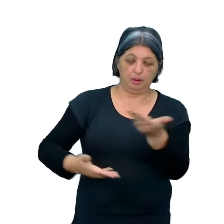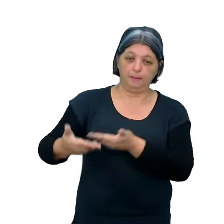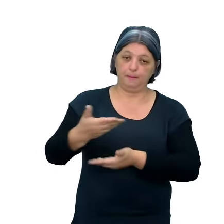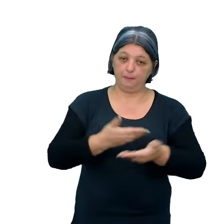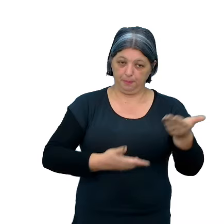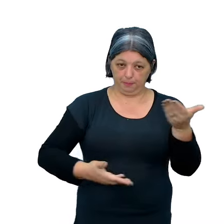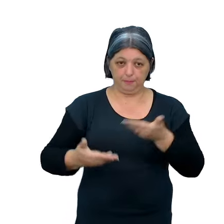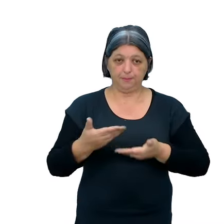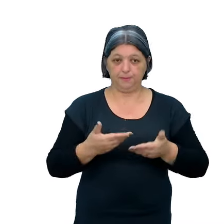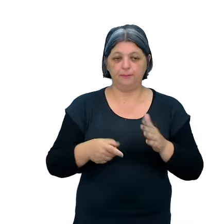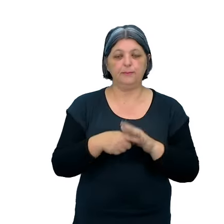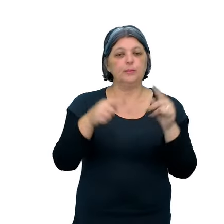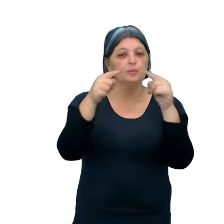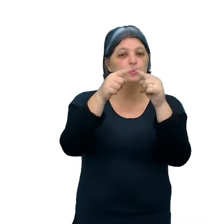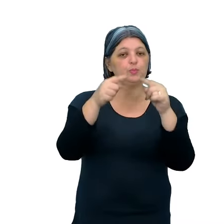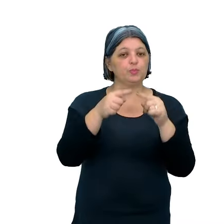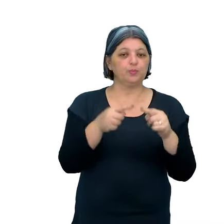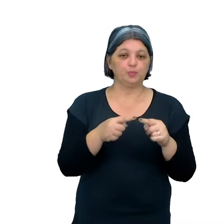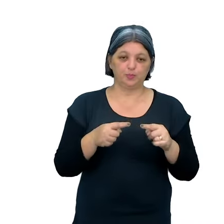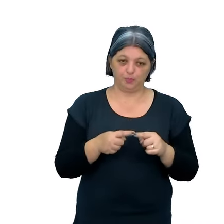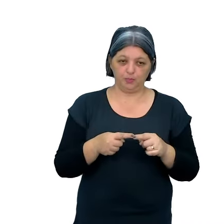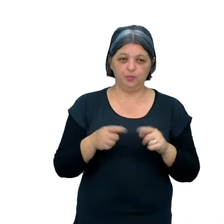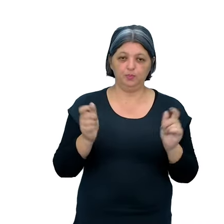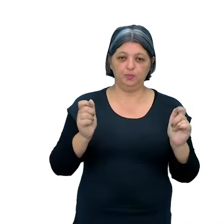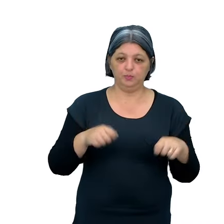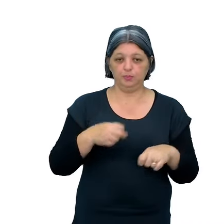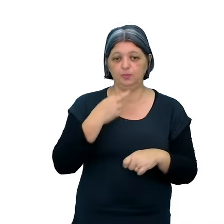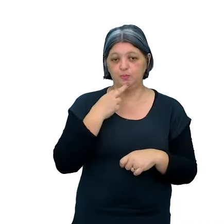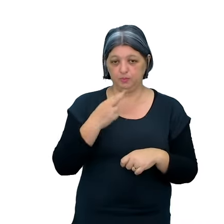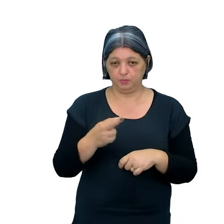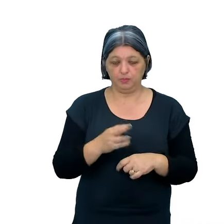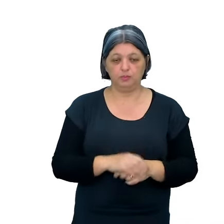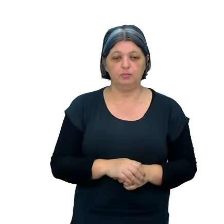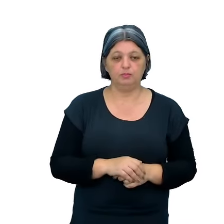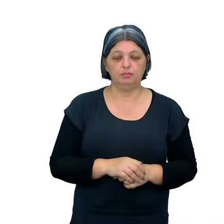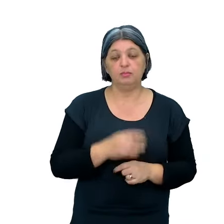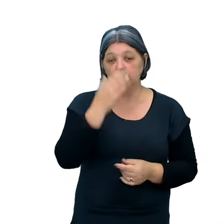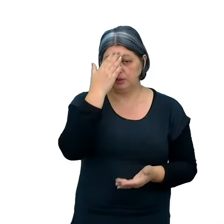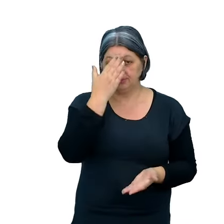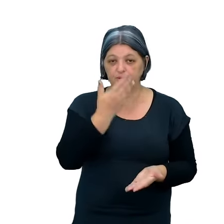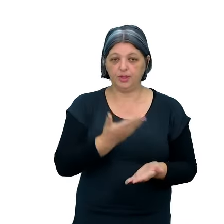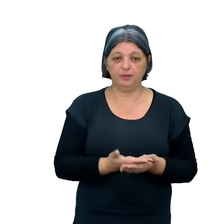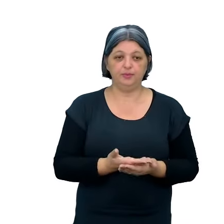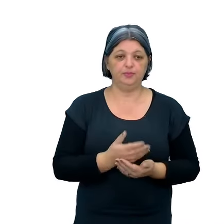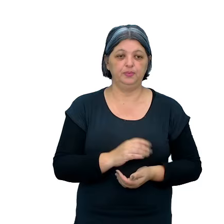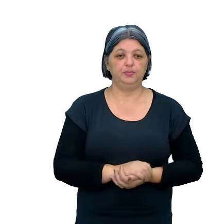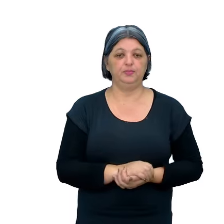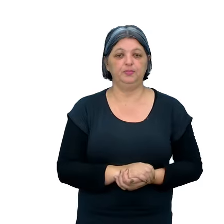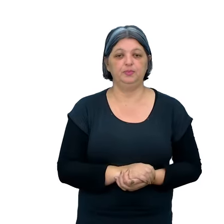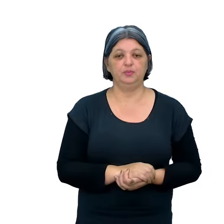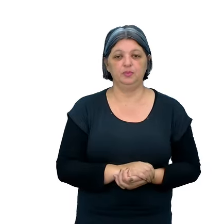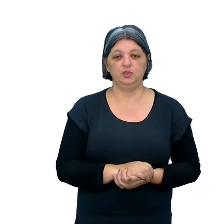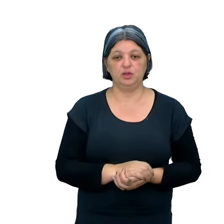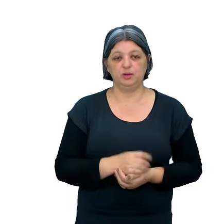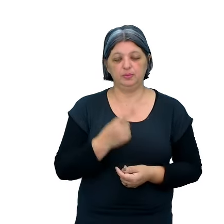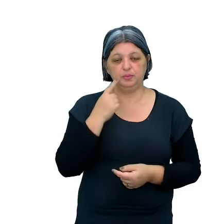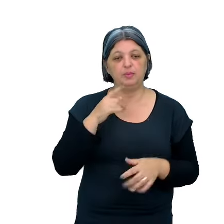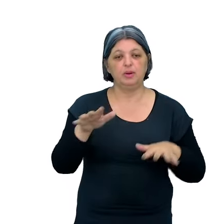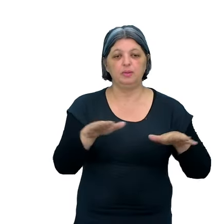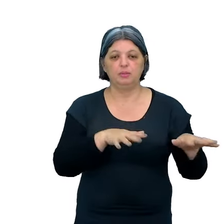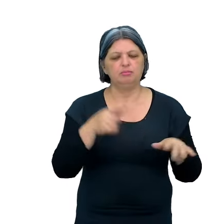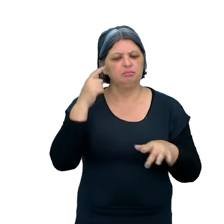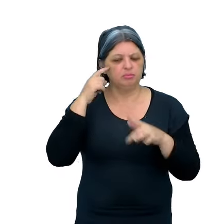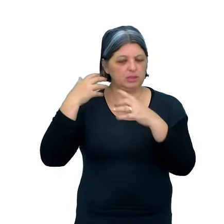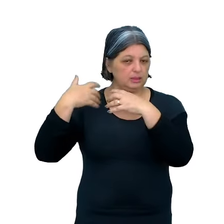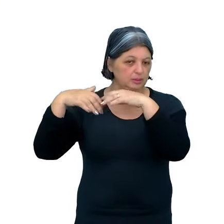né, sincrônica, onde vocês pudessem responder, mas acredito que deu para vocês terem aí esse movimento de